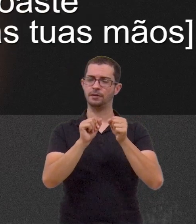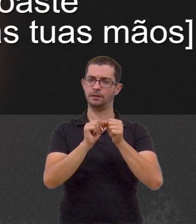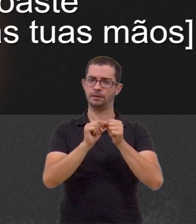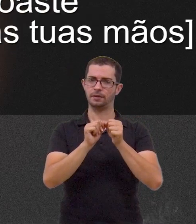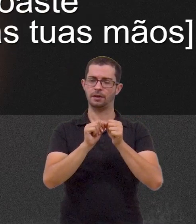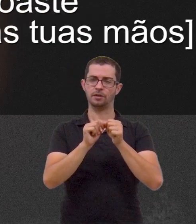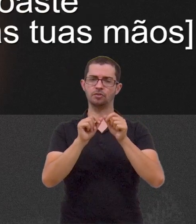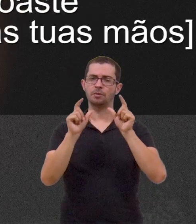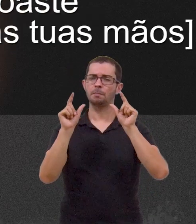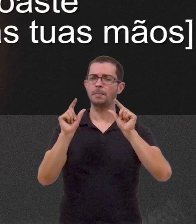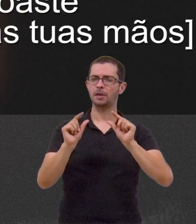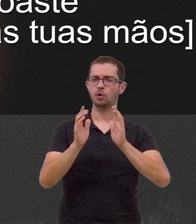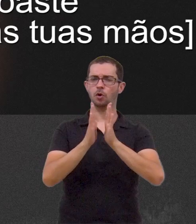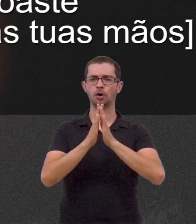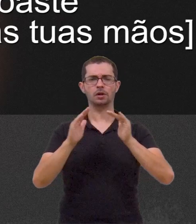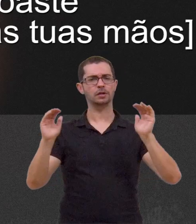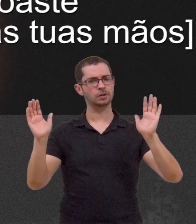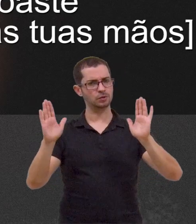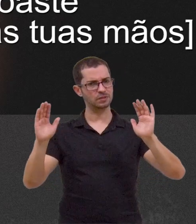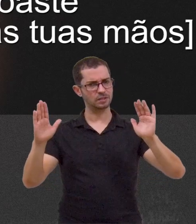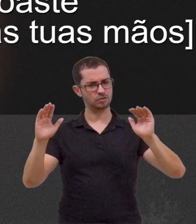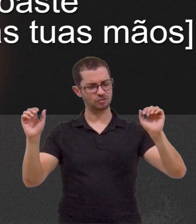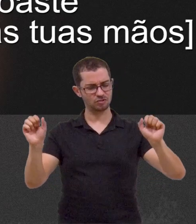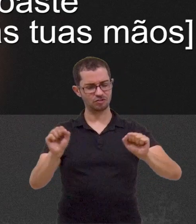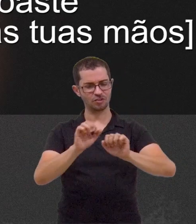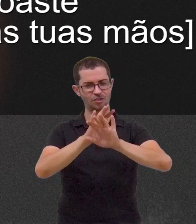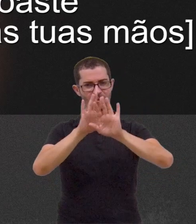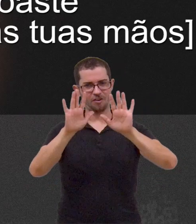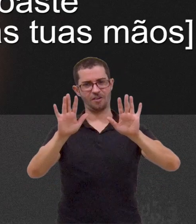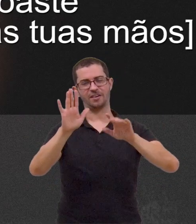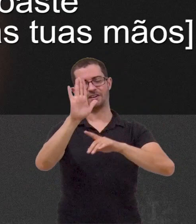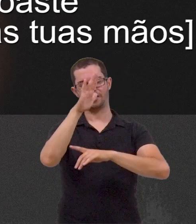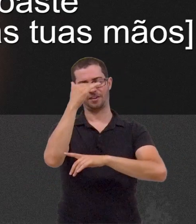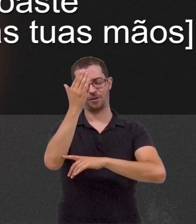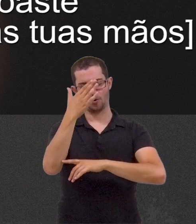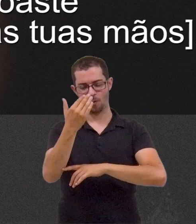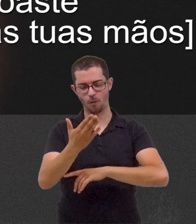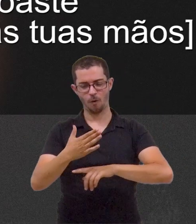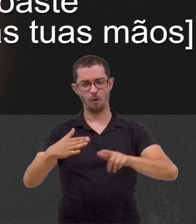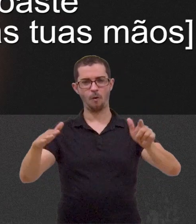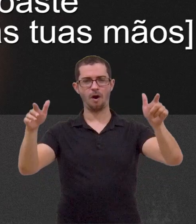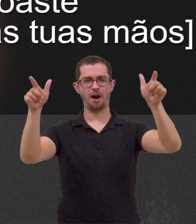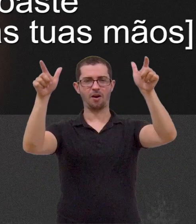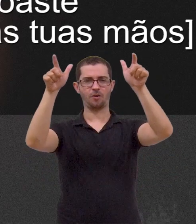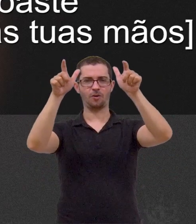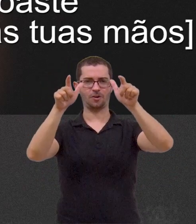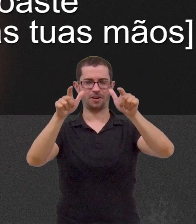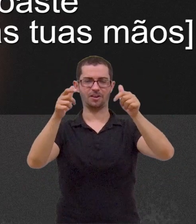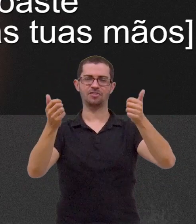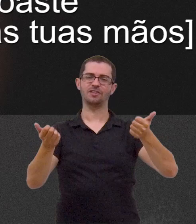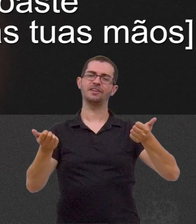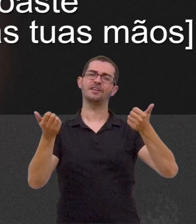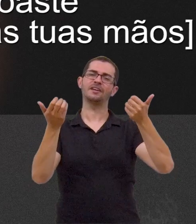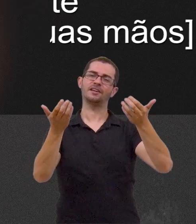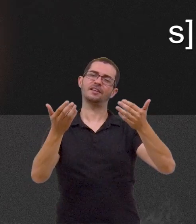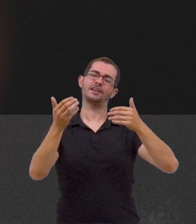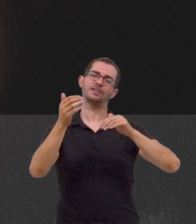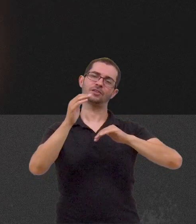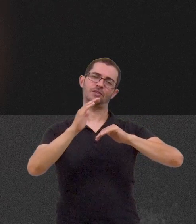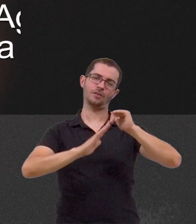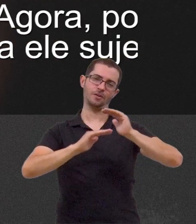os anjos, de glória e de honra o coroaste, e o constituíste sobre as obras das tuas